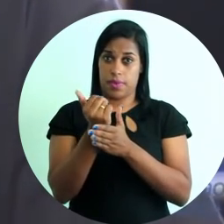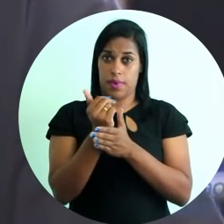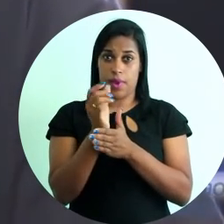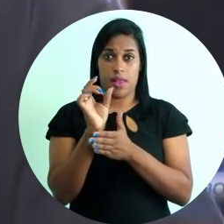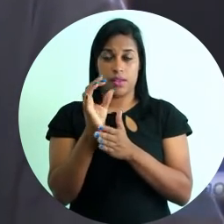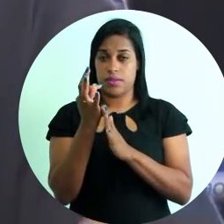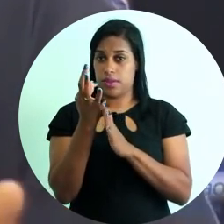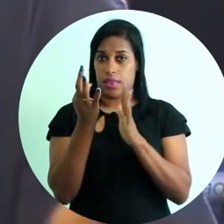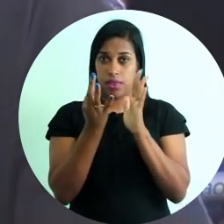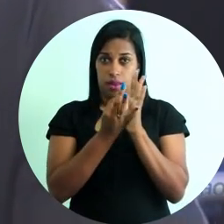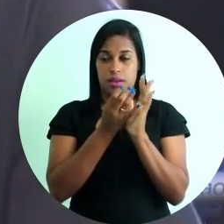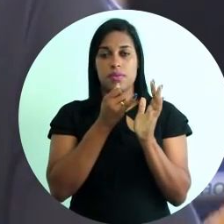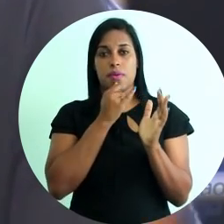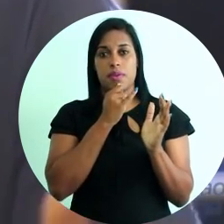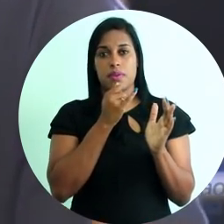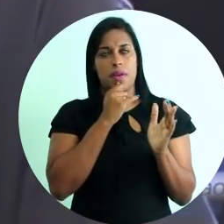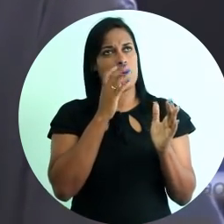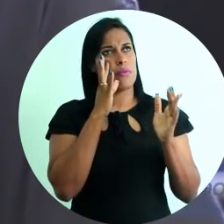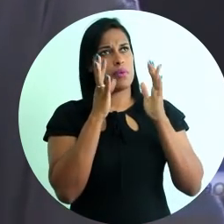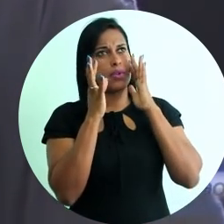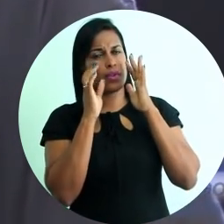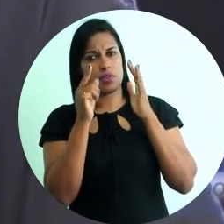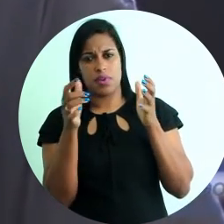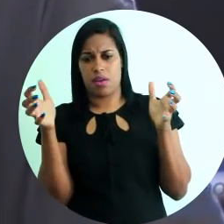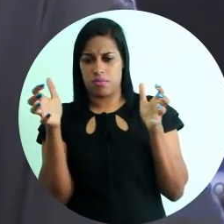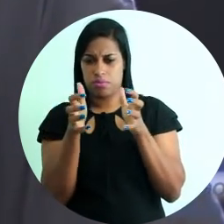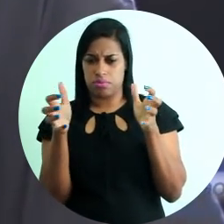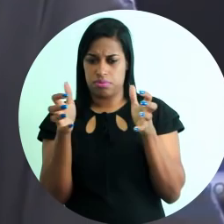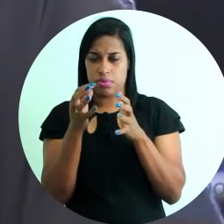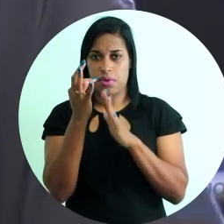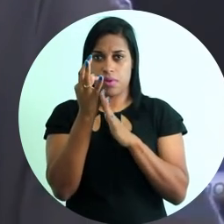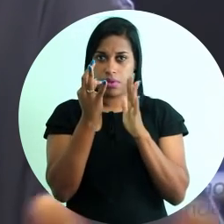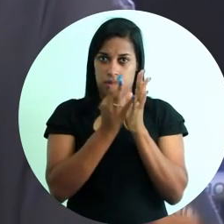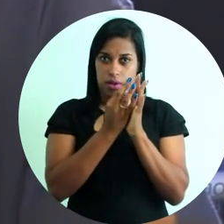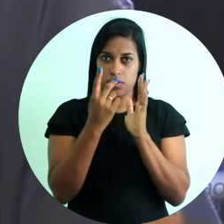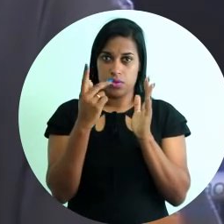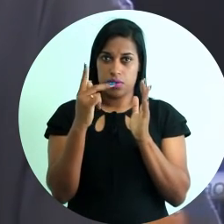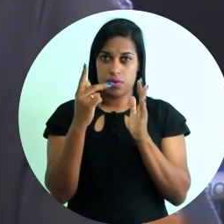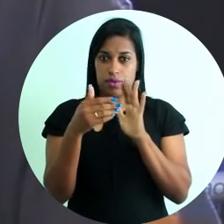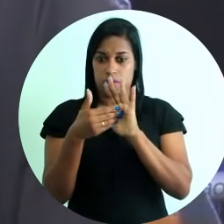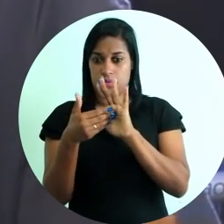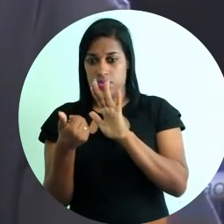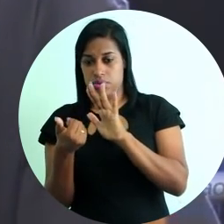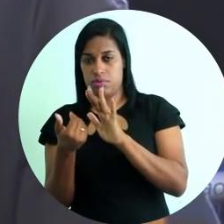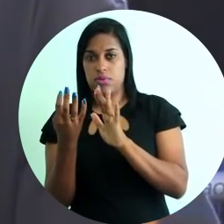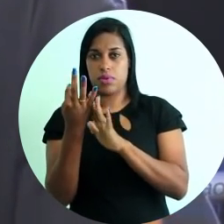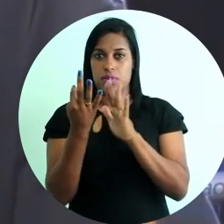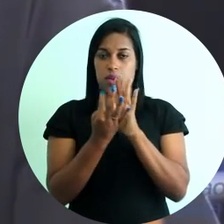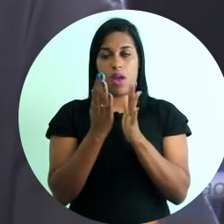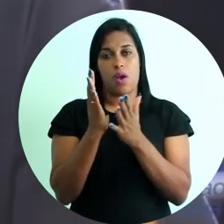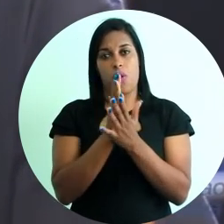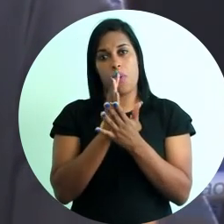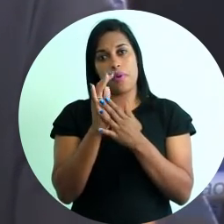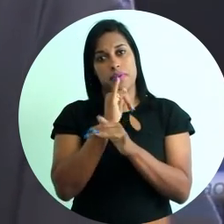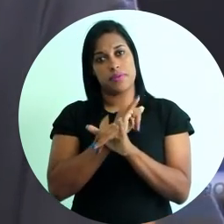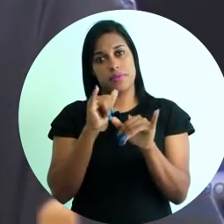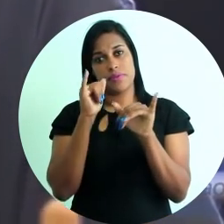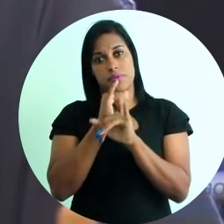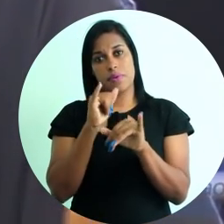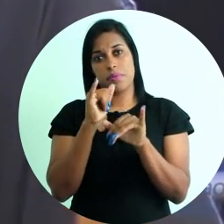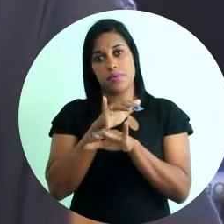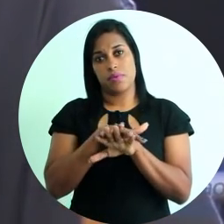aplicaria muito a textos, por exemplo. Já imaginou você comprimir um texto e quando você vai extrair esse texto, algumas informações